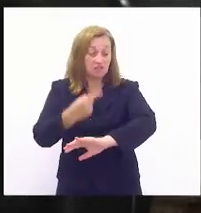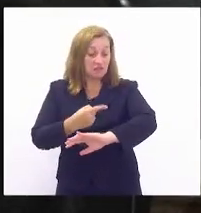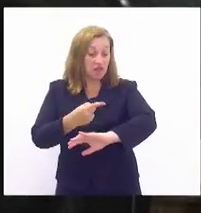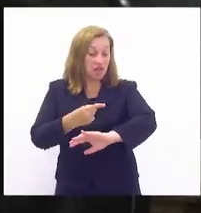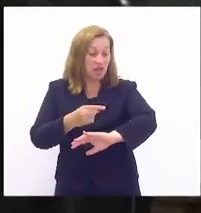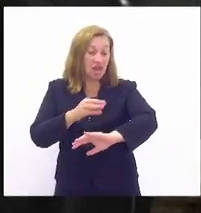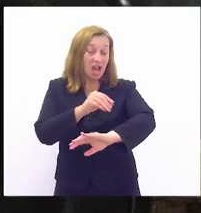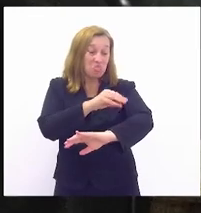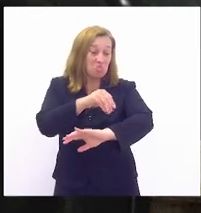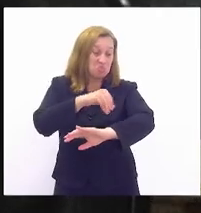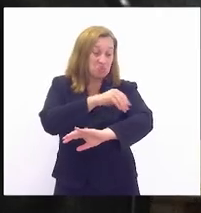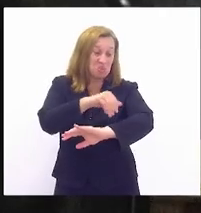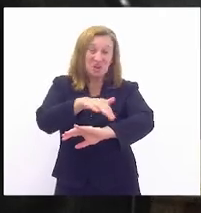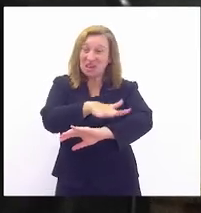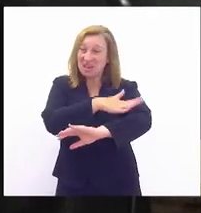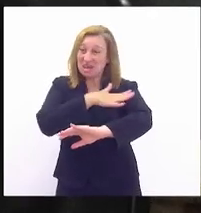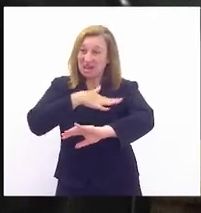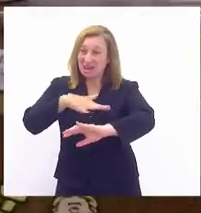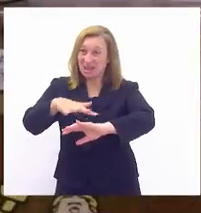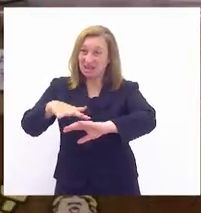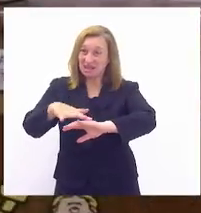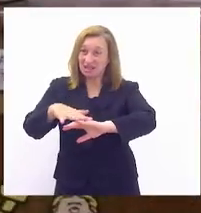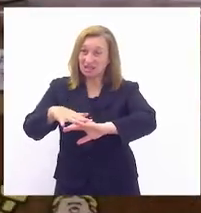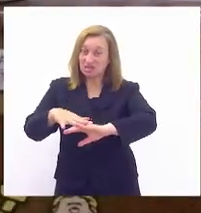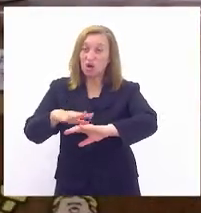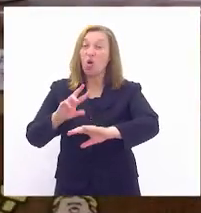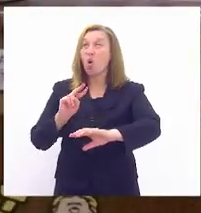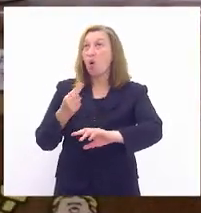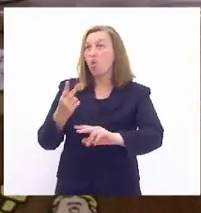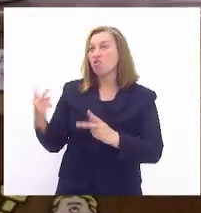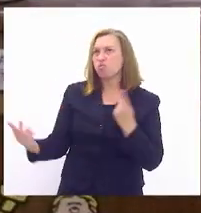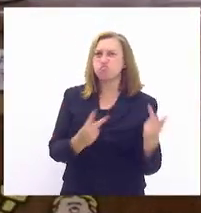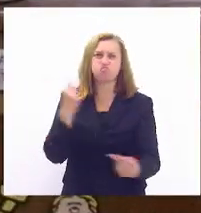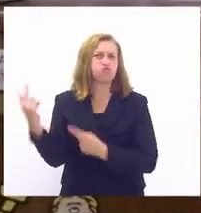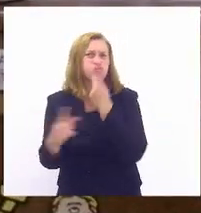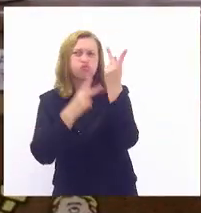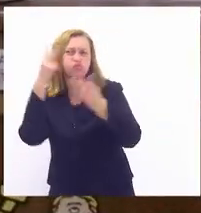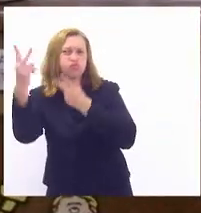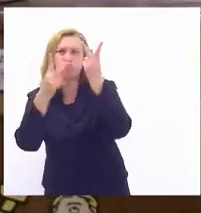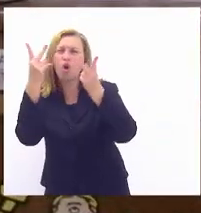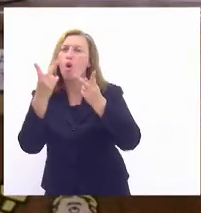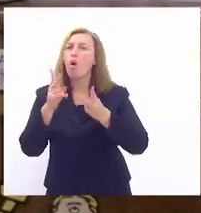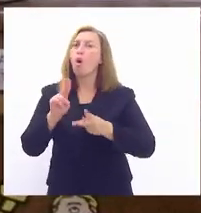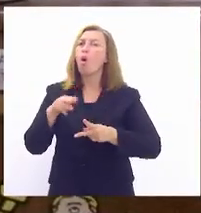poeira... Independentemente se é uma rajada de vento, ou